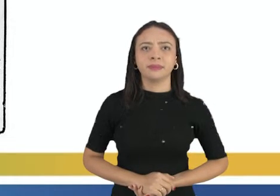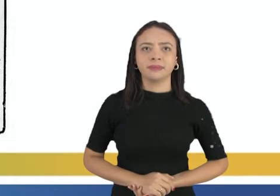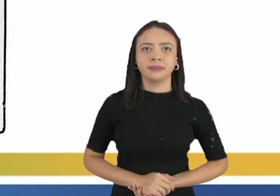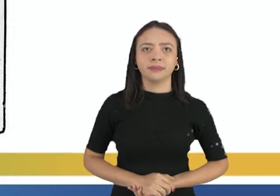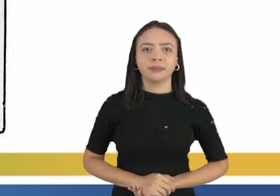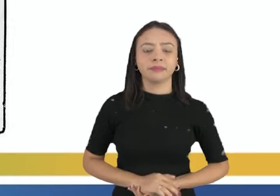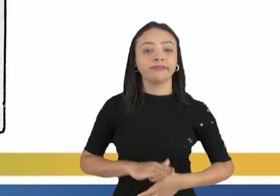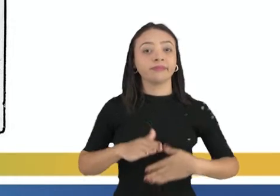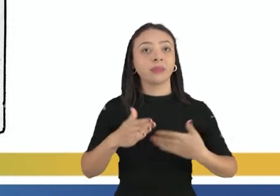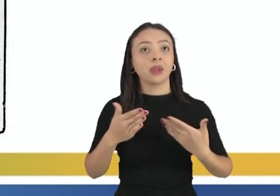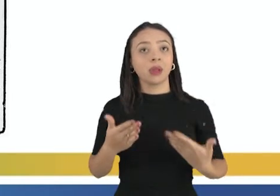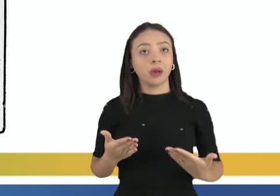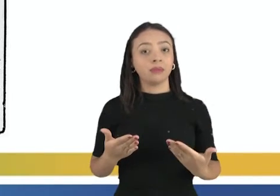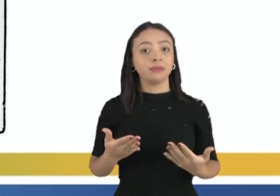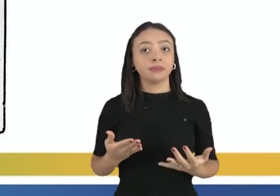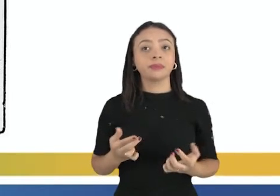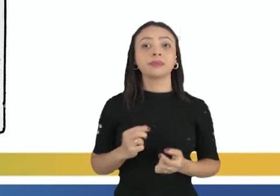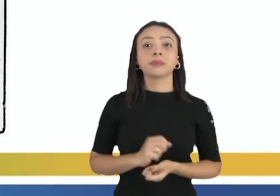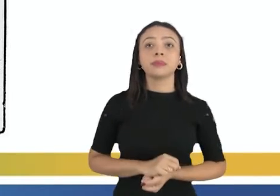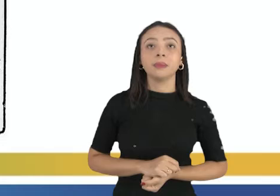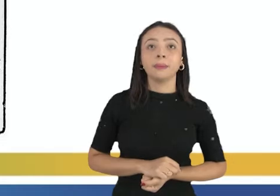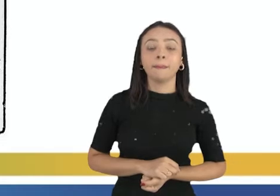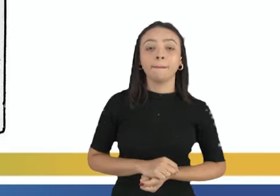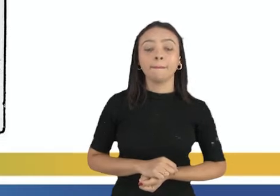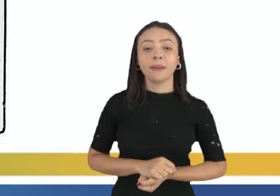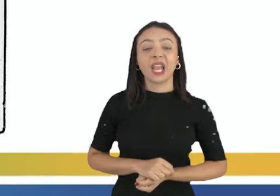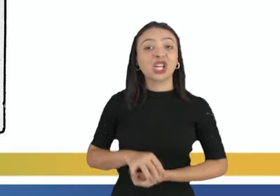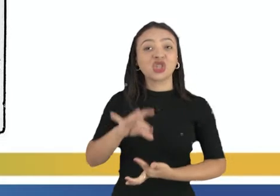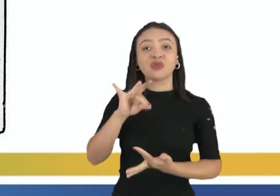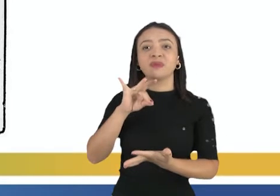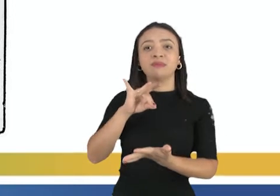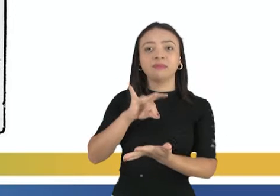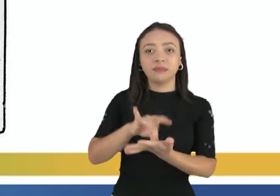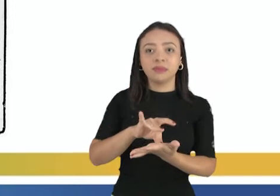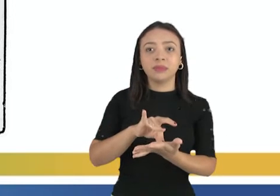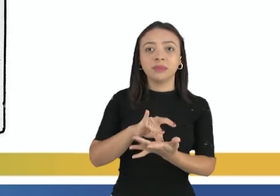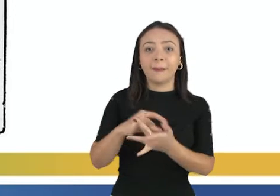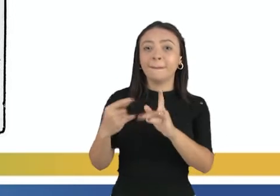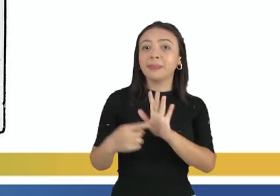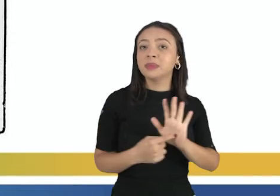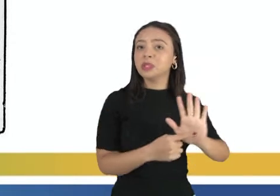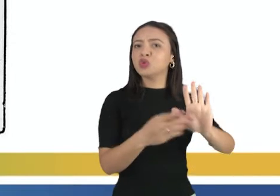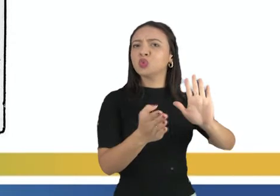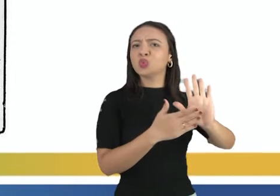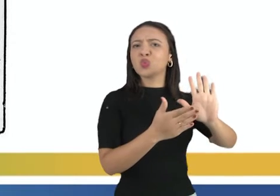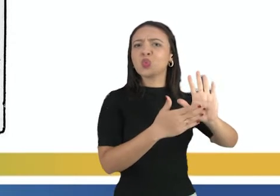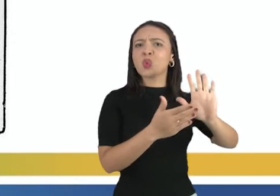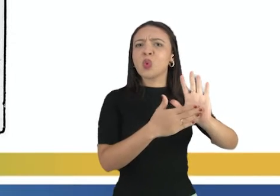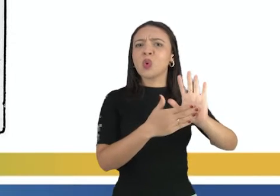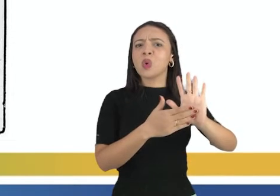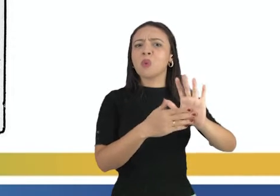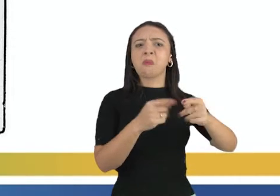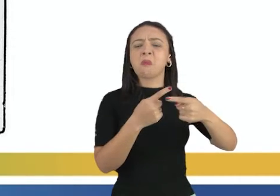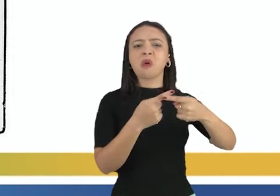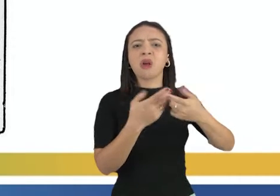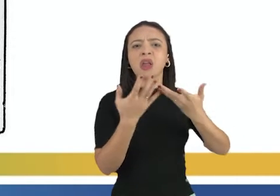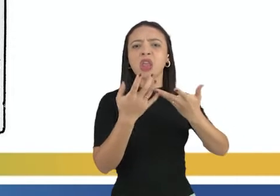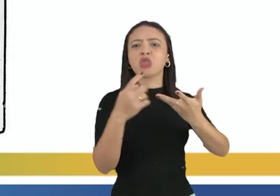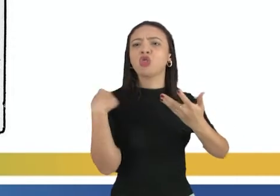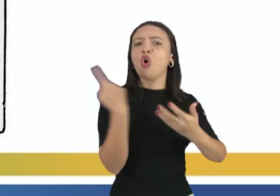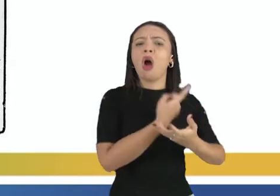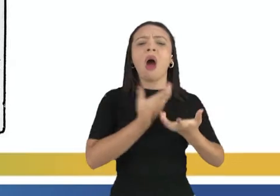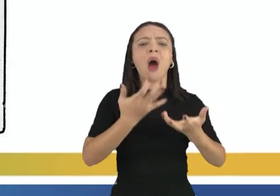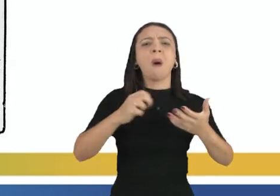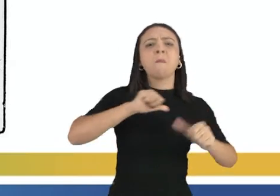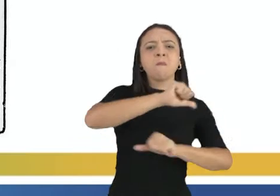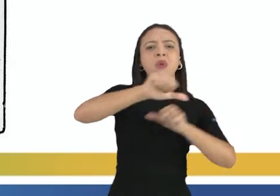irreverente. Ou seja, ali diretamente eles vieram para mostrar para o que tinham vindo e